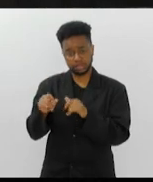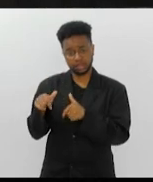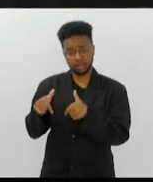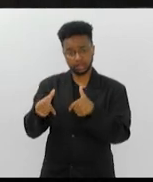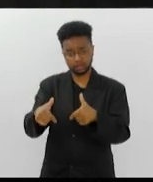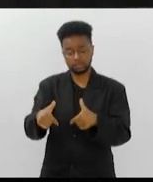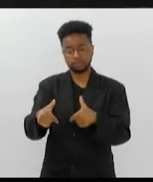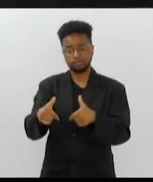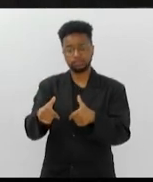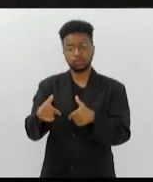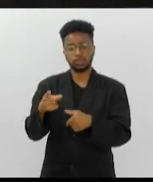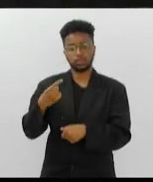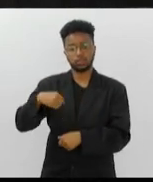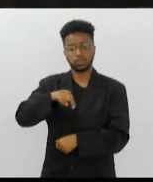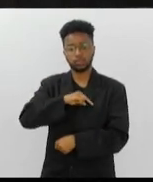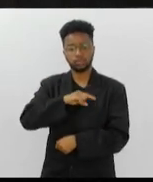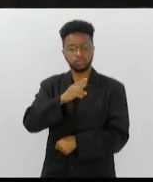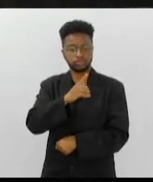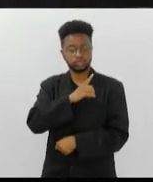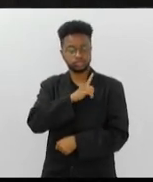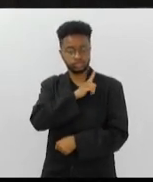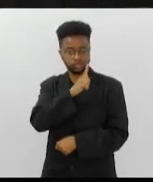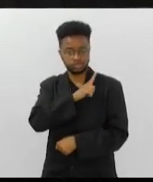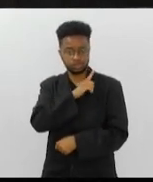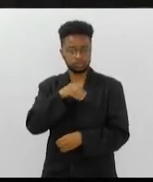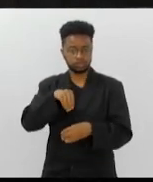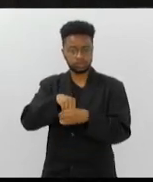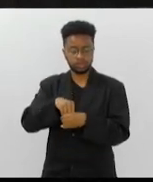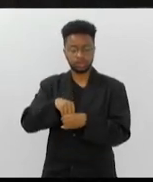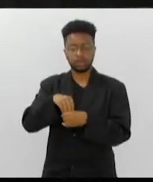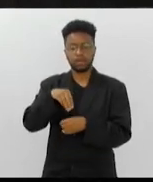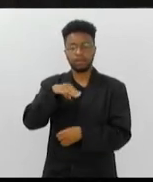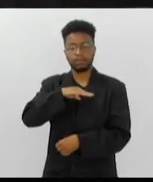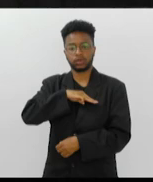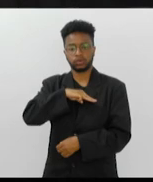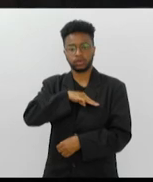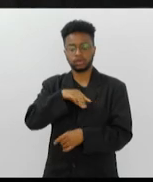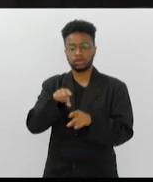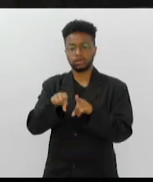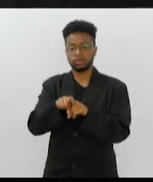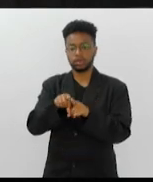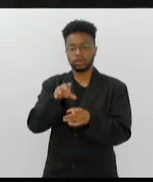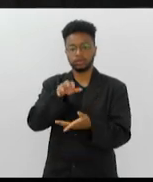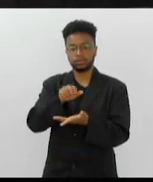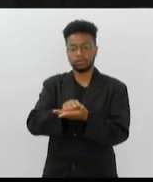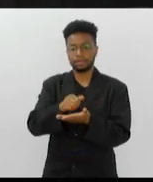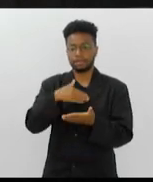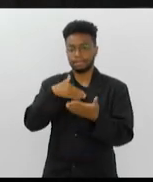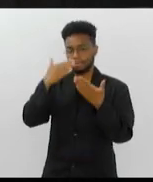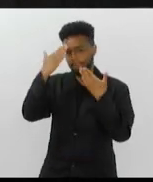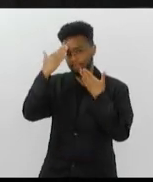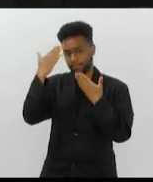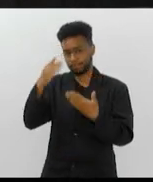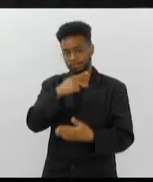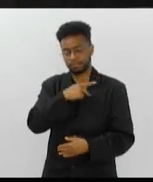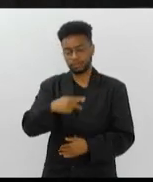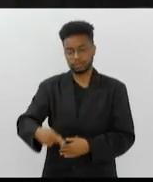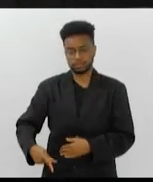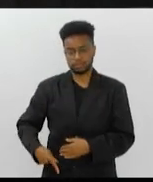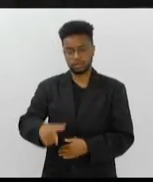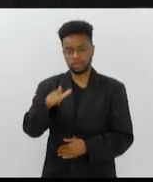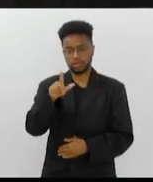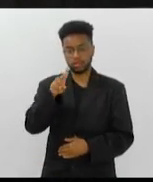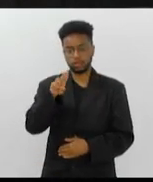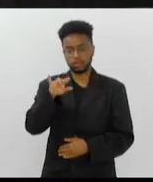a nossa gestão como distrito de Madureira. Quero registrar a minha gratidão ao presidente Luizinho.